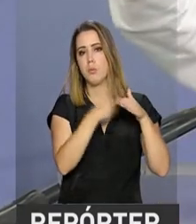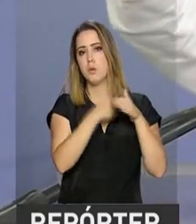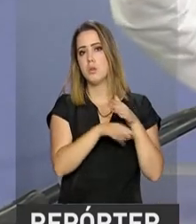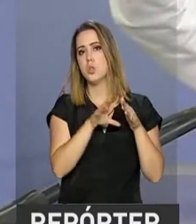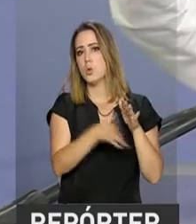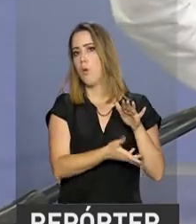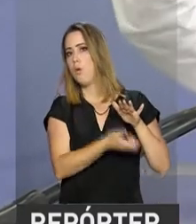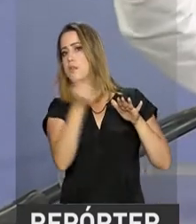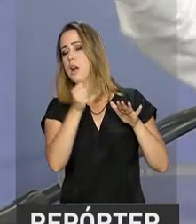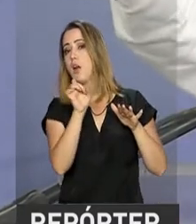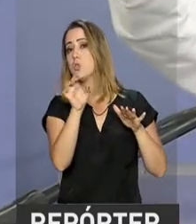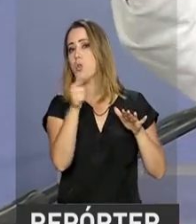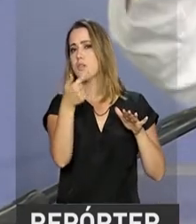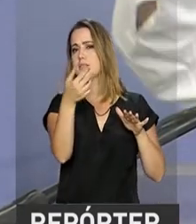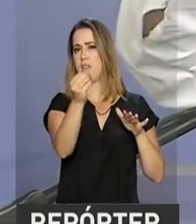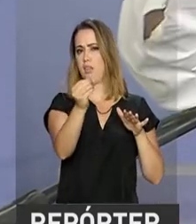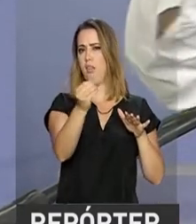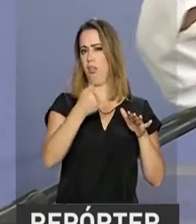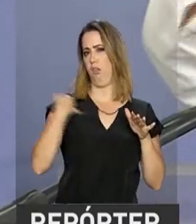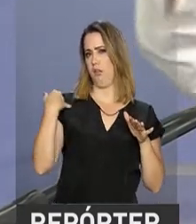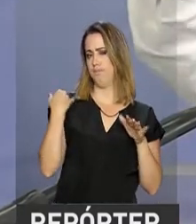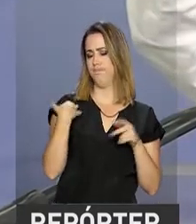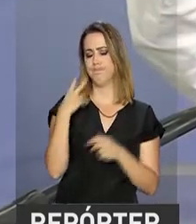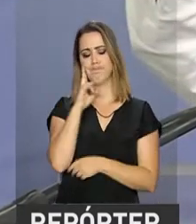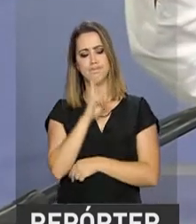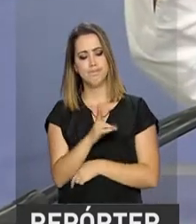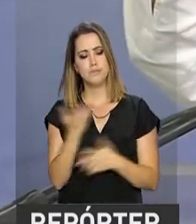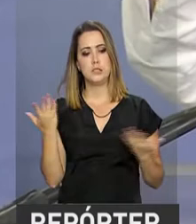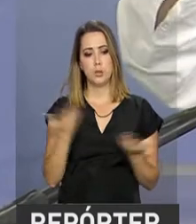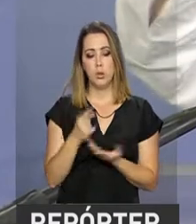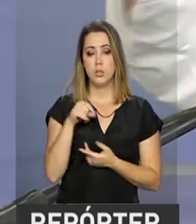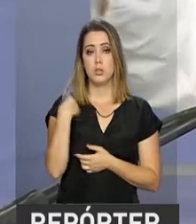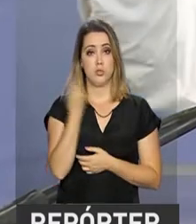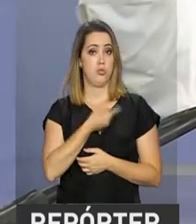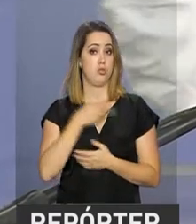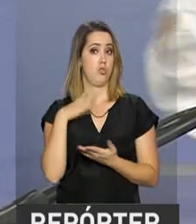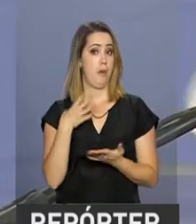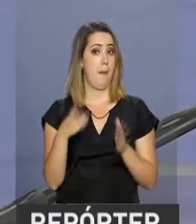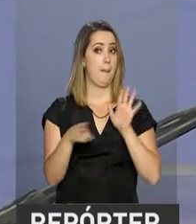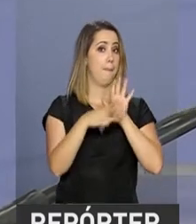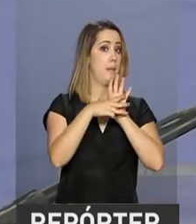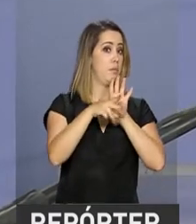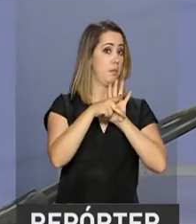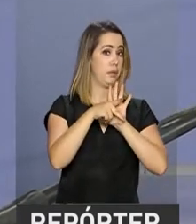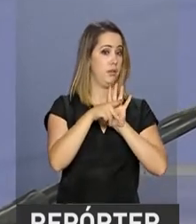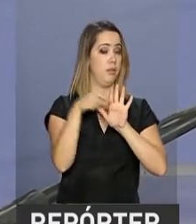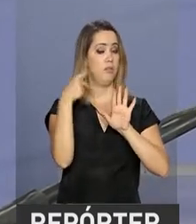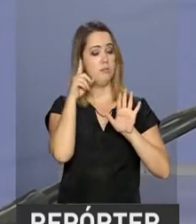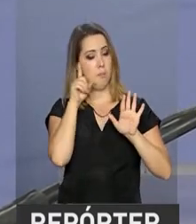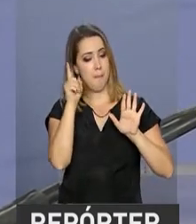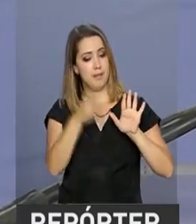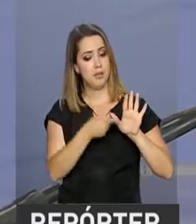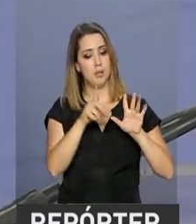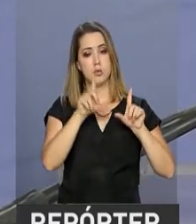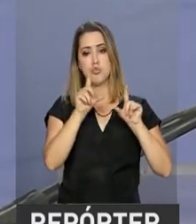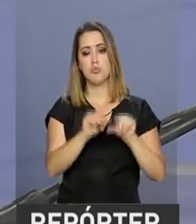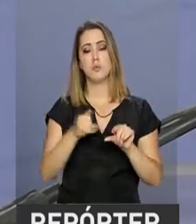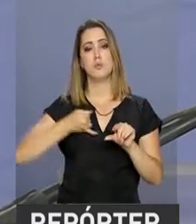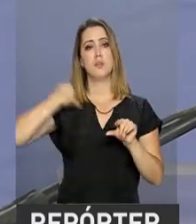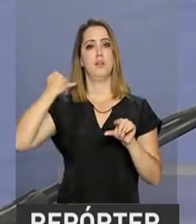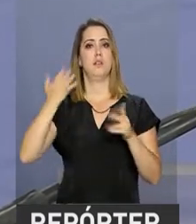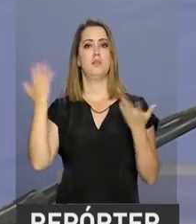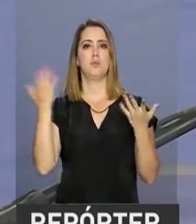anos de idade homens e mulheres recentemente nós editamos medida provisória reduzindo a idade